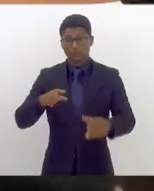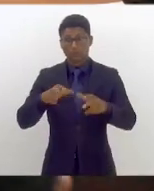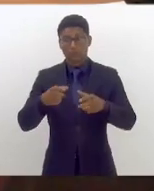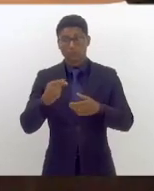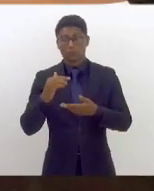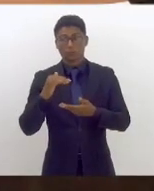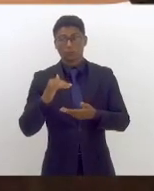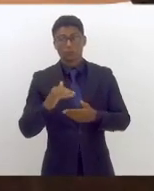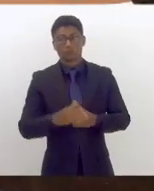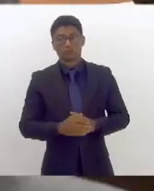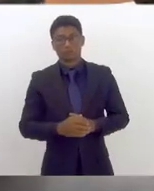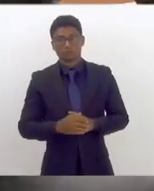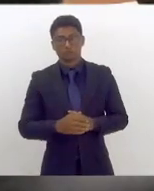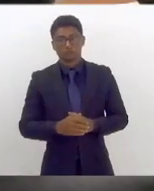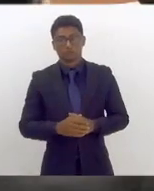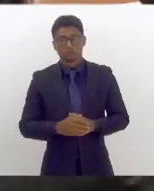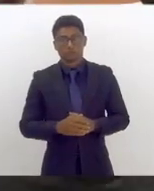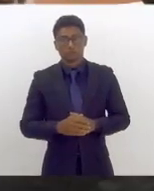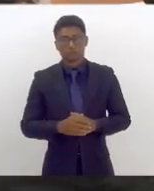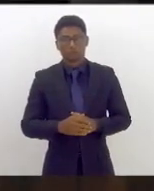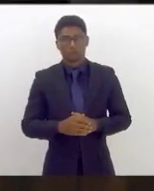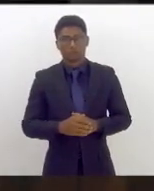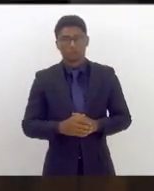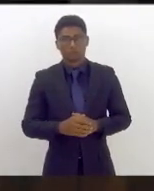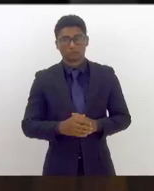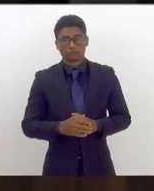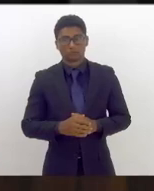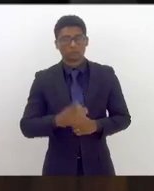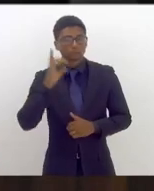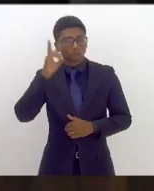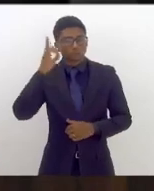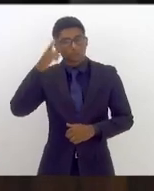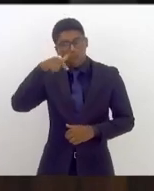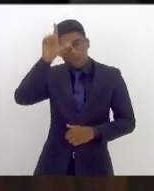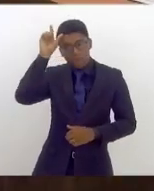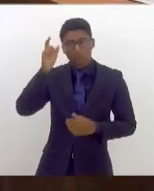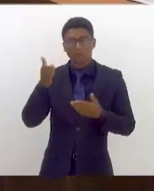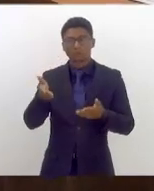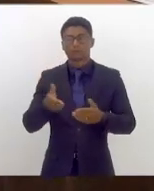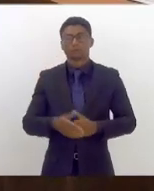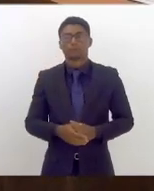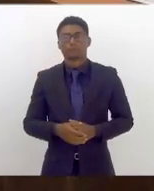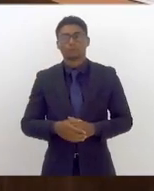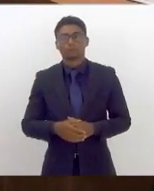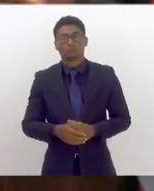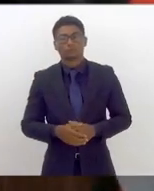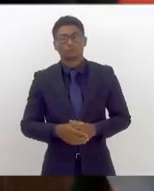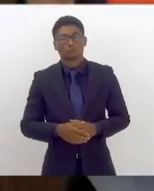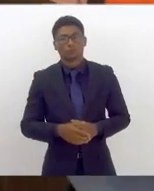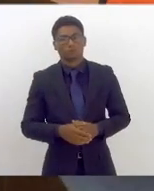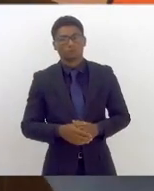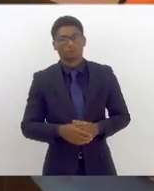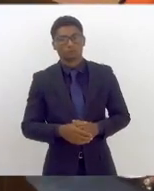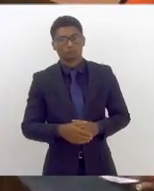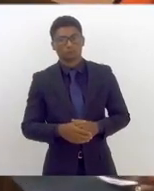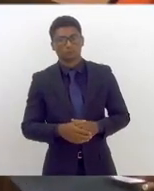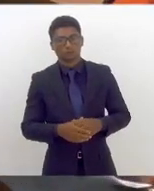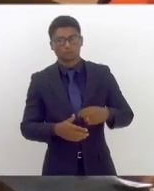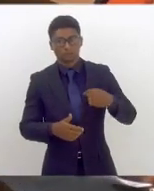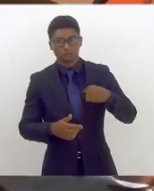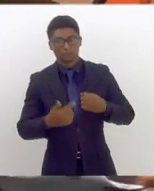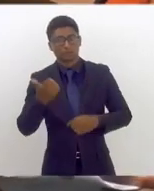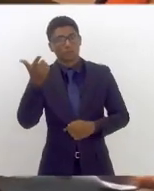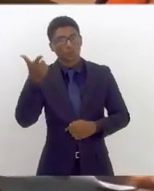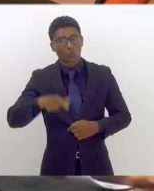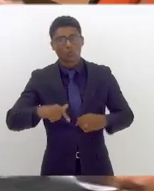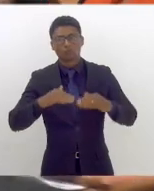orçamento Deputado Luiz Paulo senhor presidente vou divergir novamente